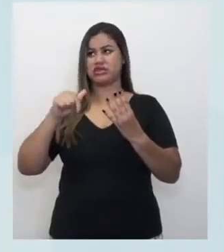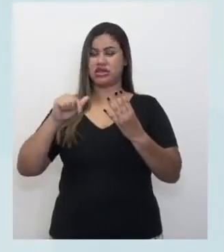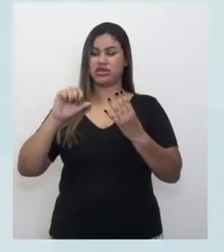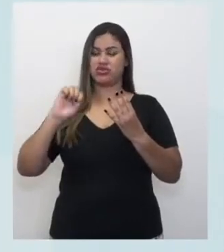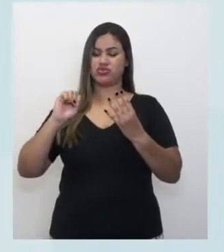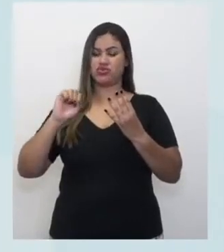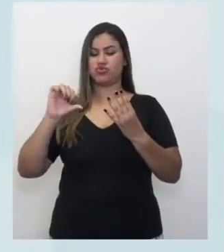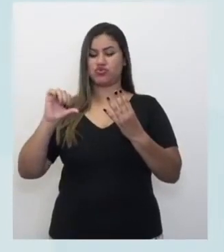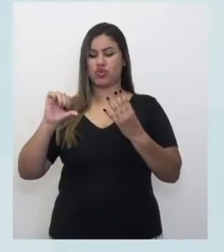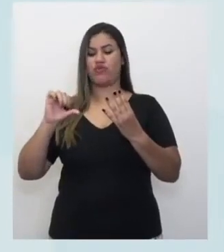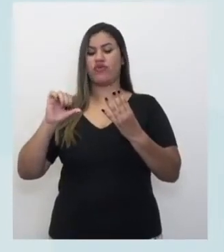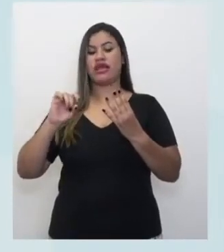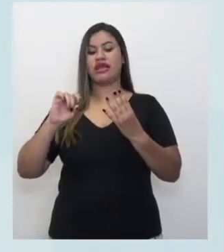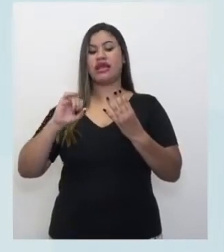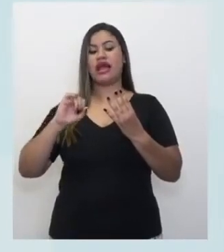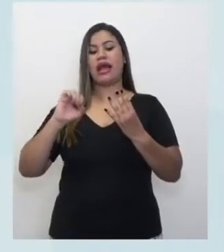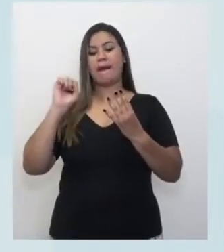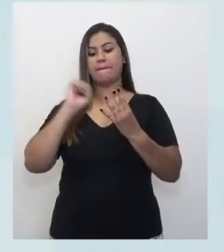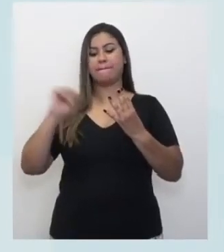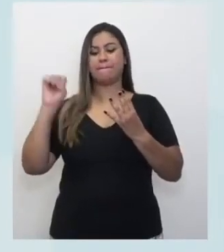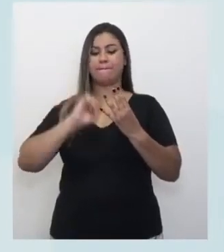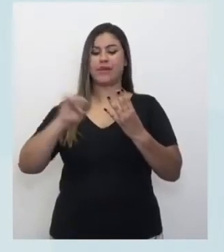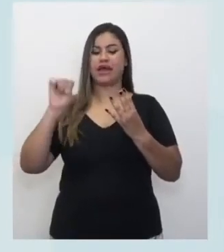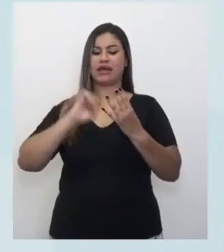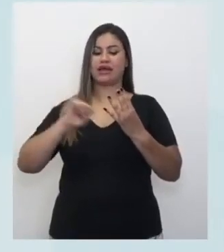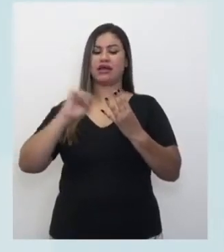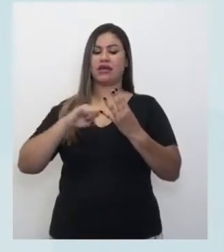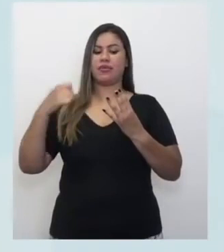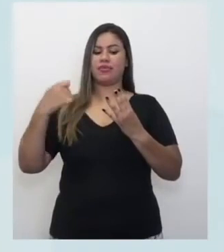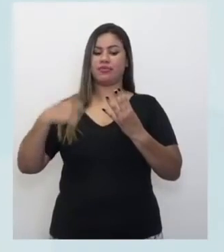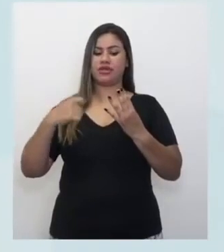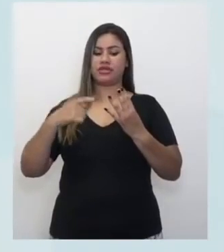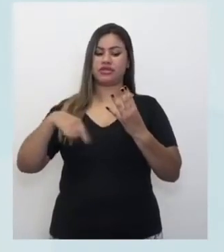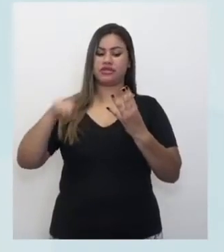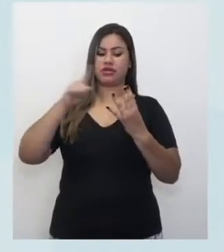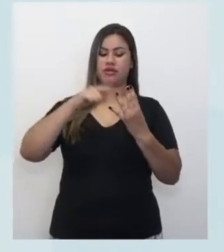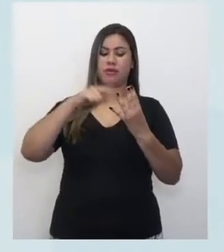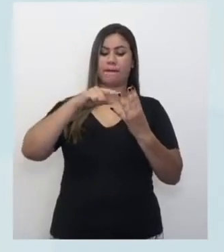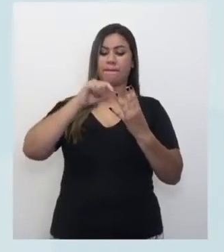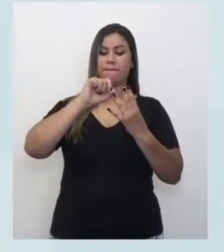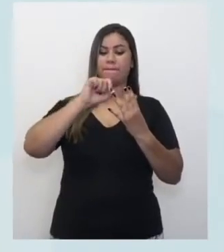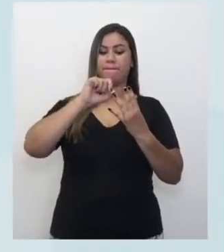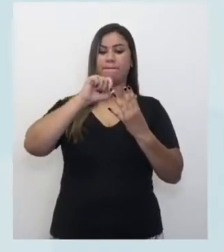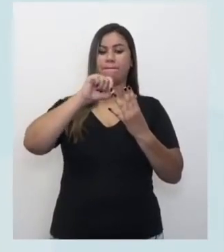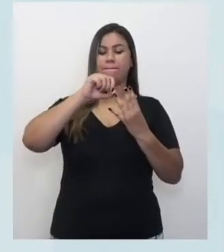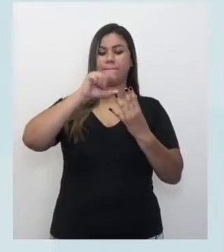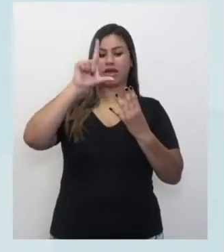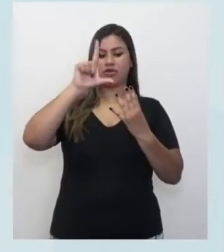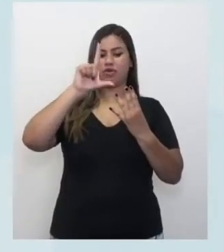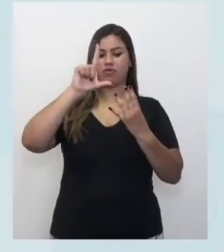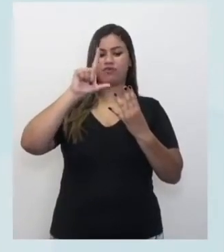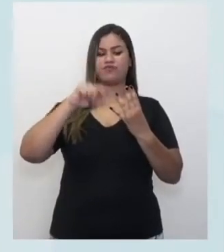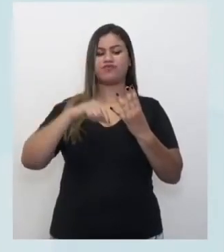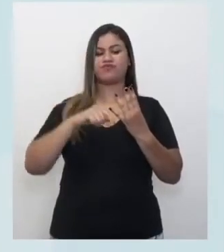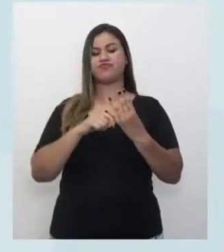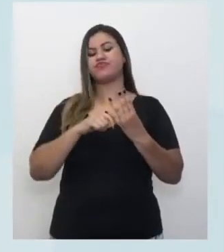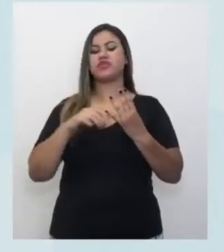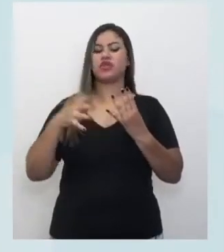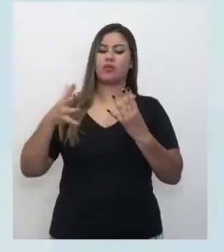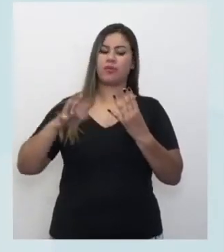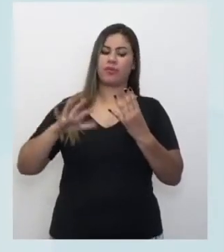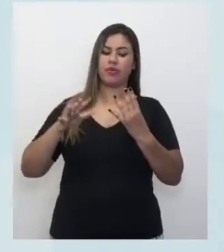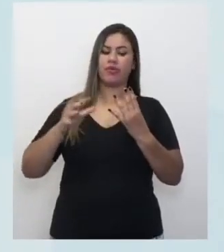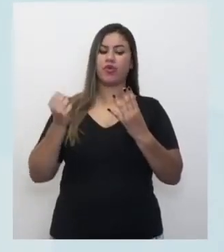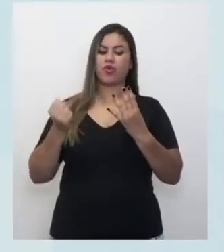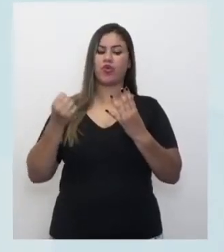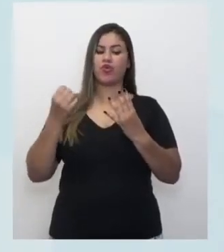9. Na hora de apagar, eu sou obrigada a aumentar uma casa aqui. Então, a nossa resposta